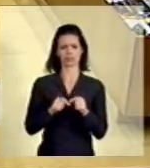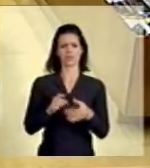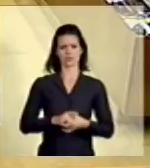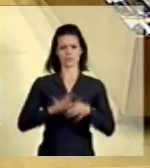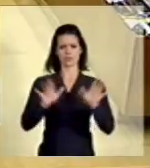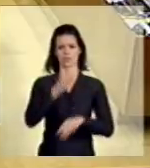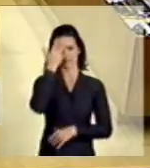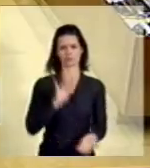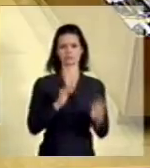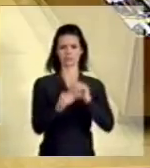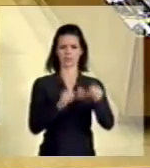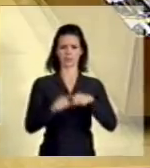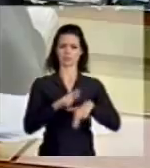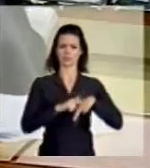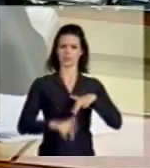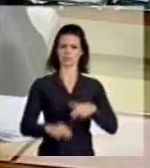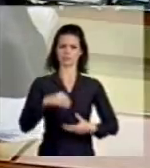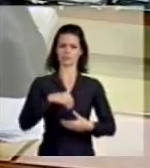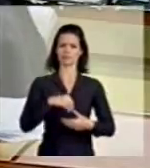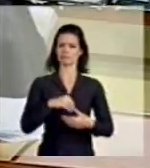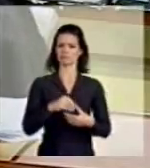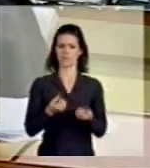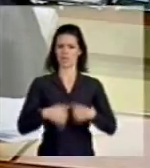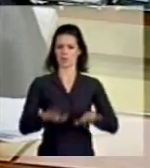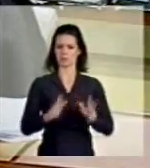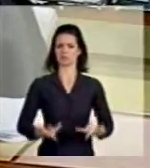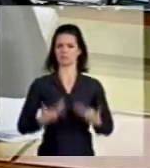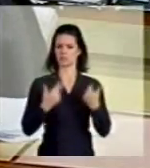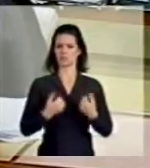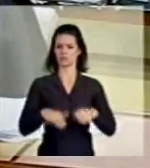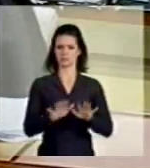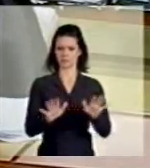civil, independentemente de cirurgia de